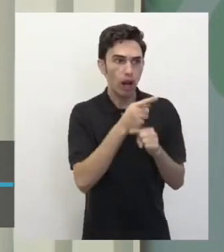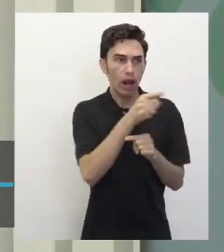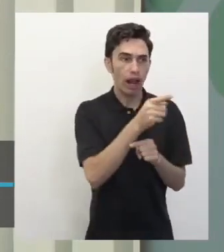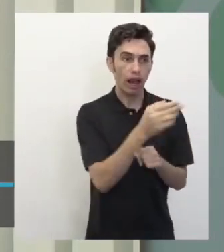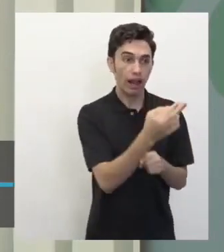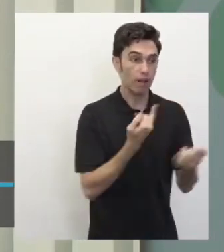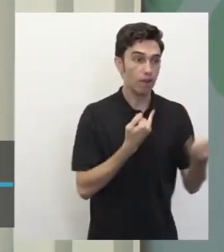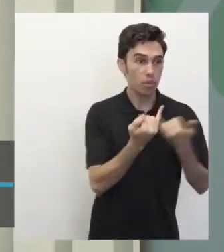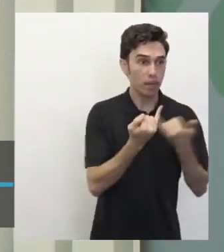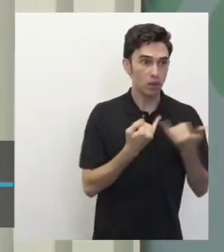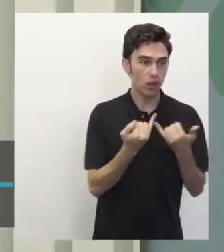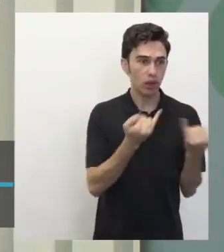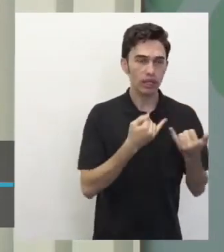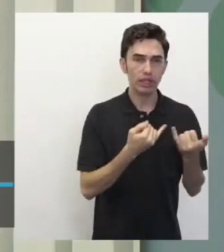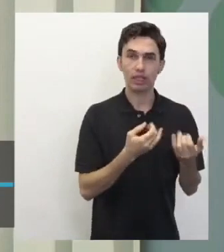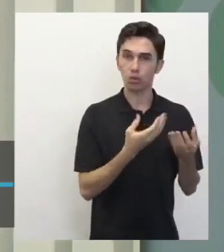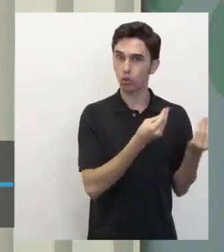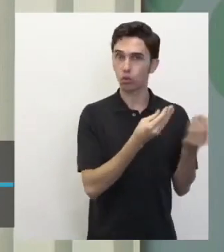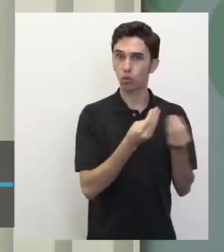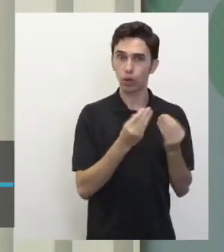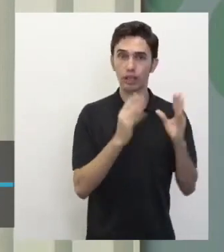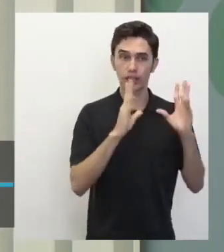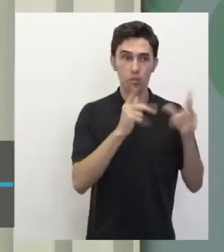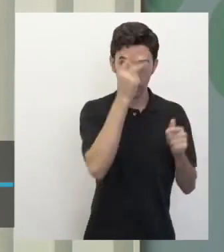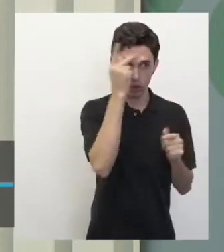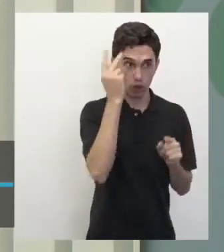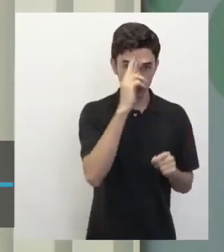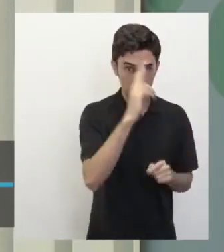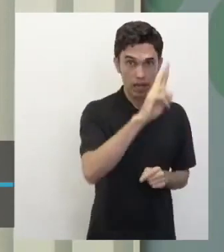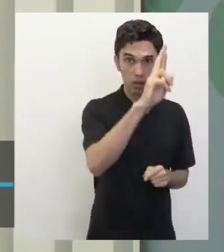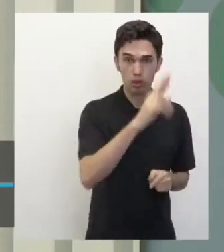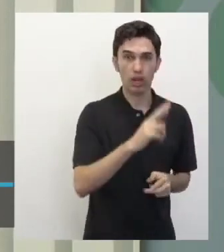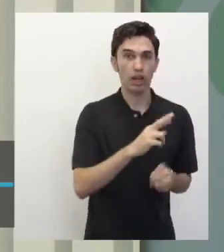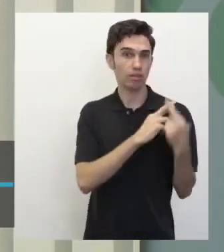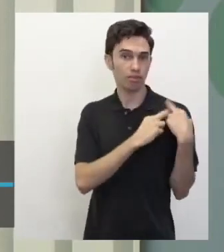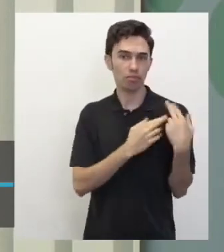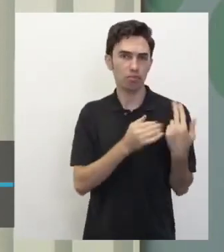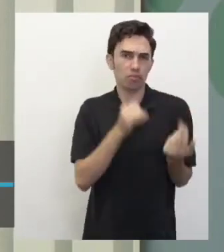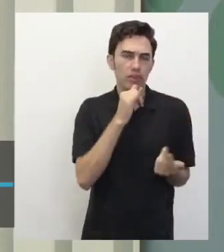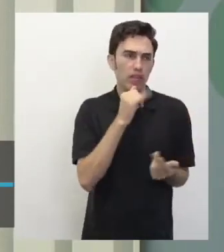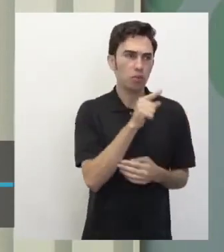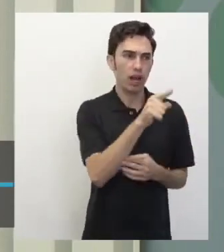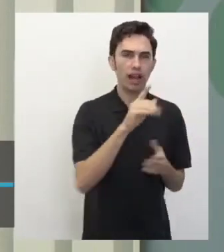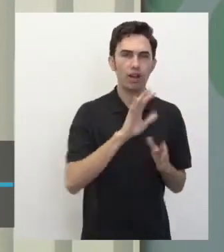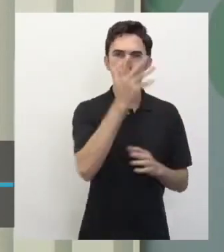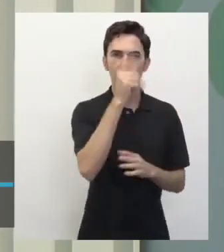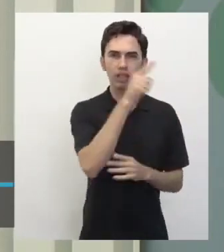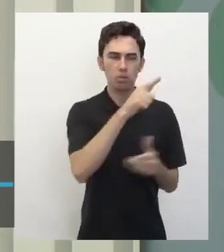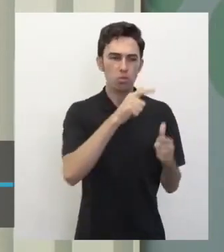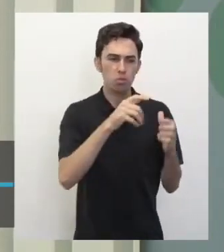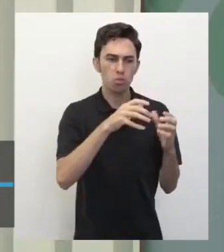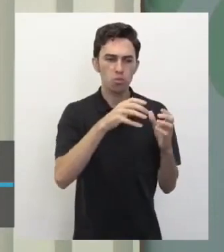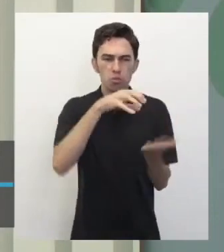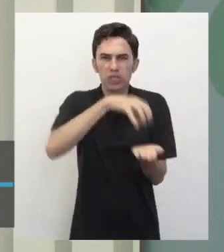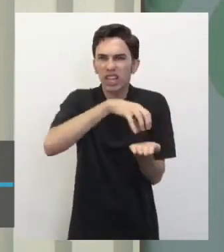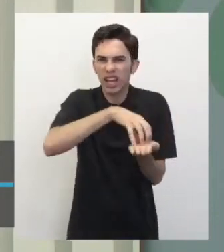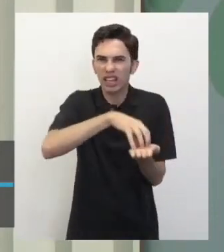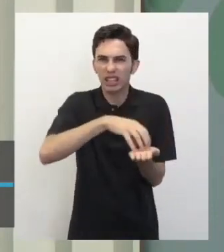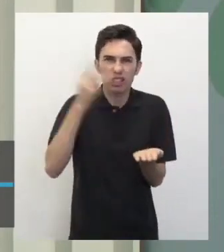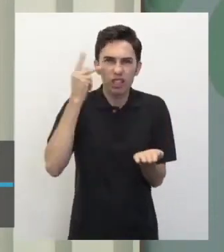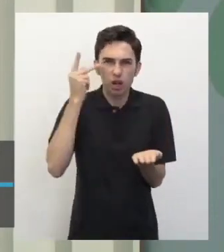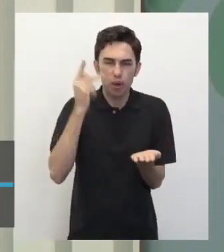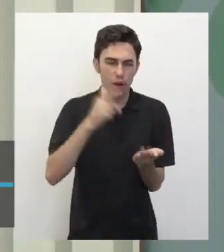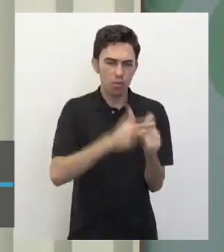São Paulo, ele não vai entrevistar alguém que está em outro lugar, senão no centro de São Paulo. E vai buscar saber por que aconteceu o acidente, como aconteceu,